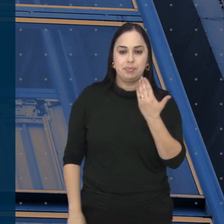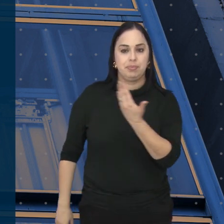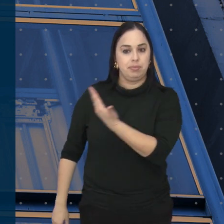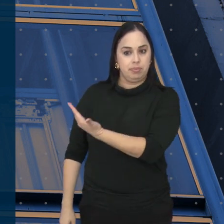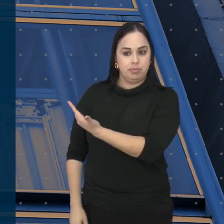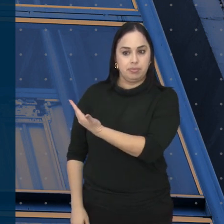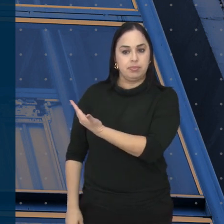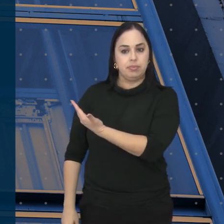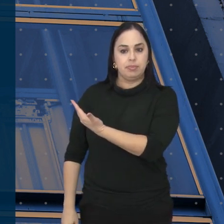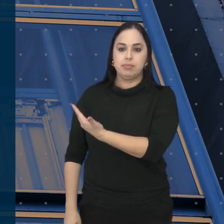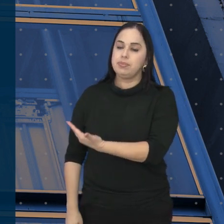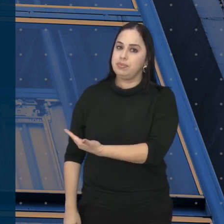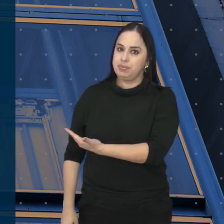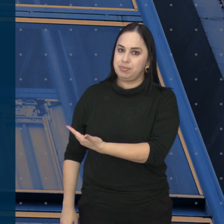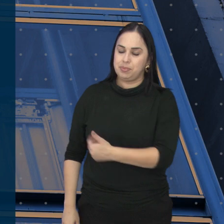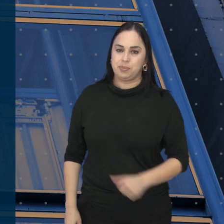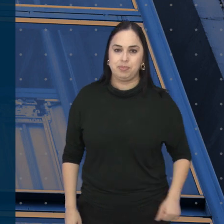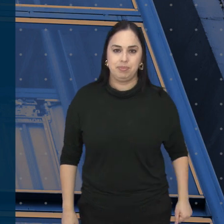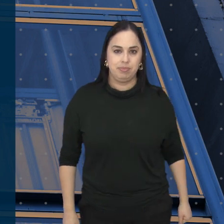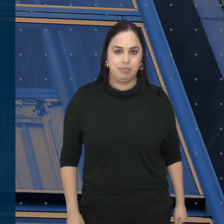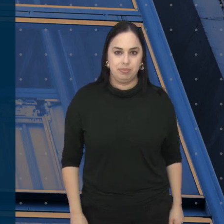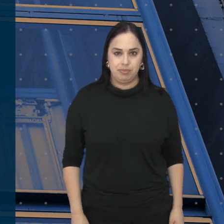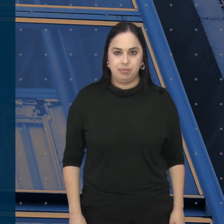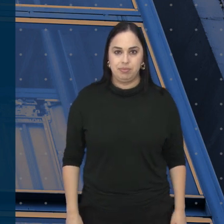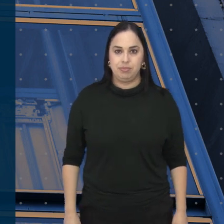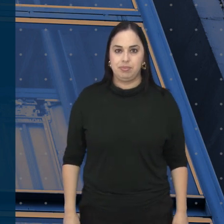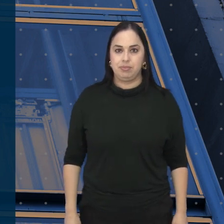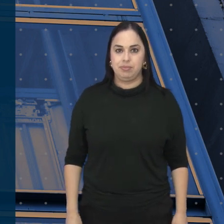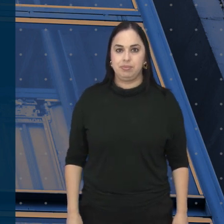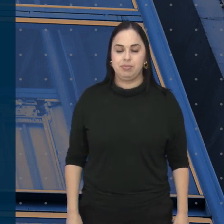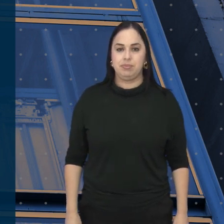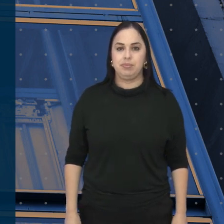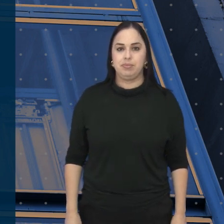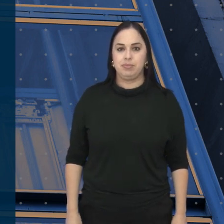Praça Afonso Pena, número 175, no centro.